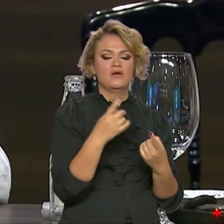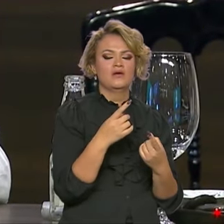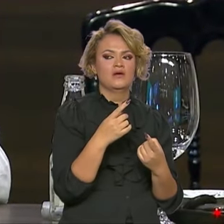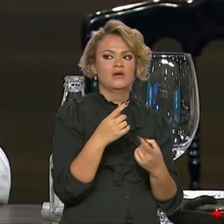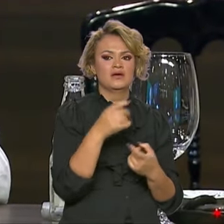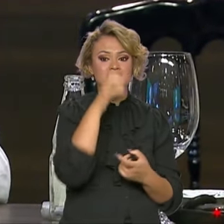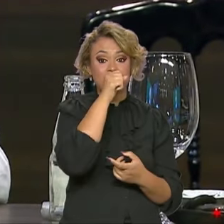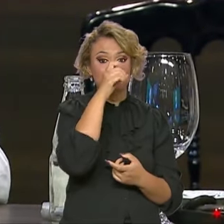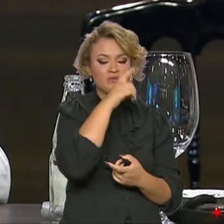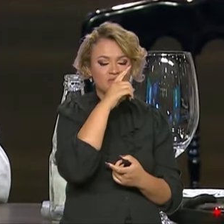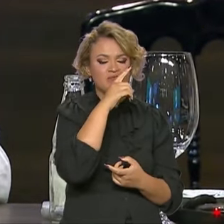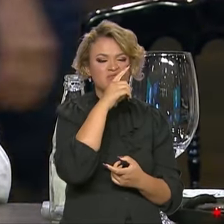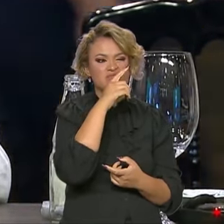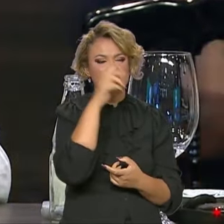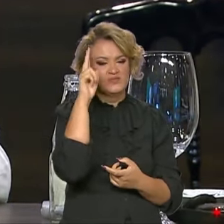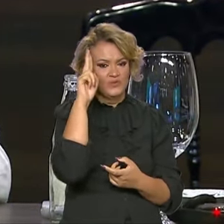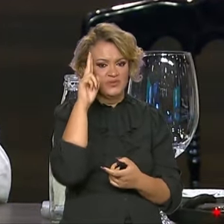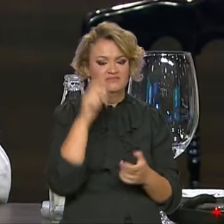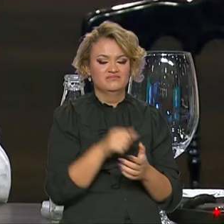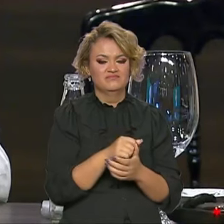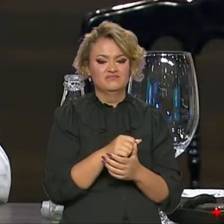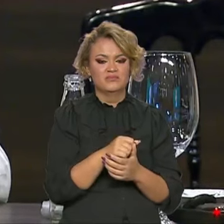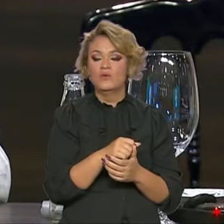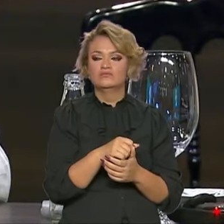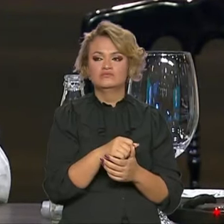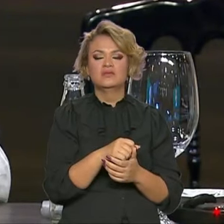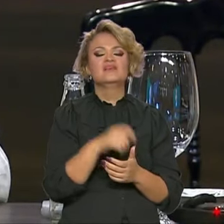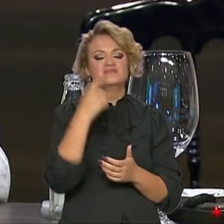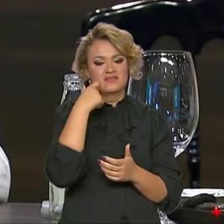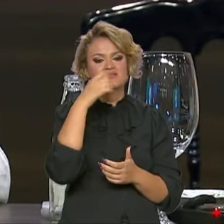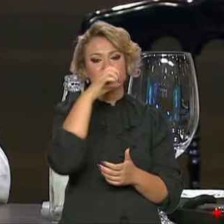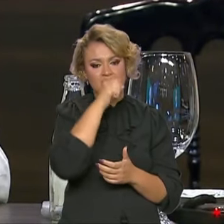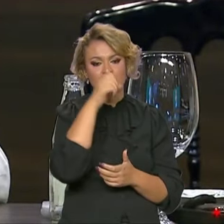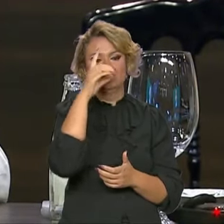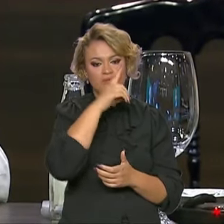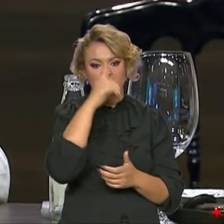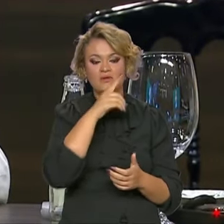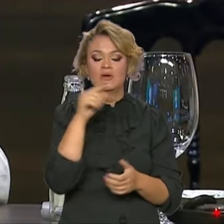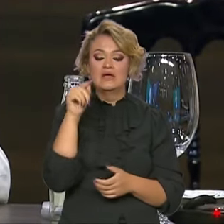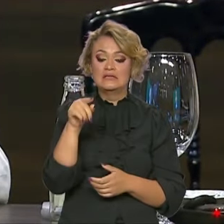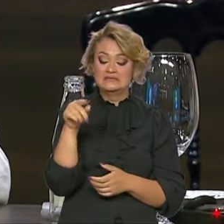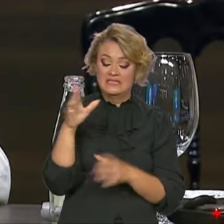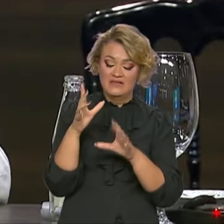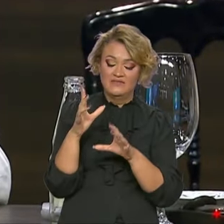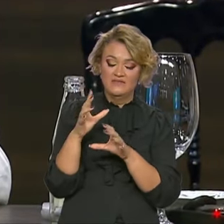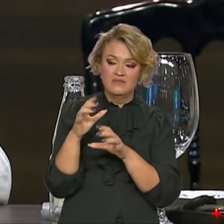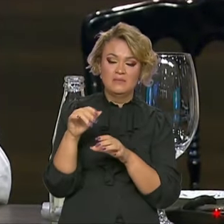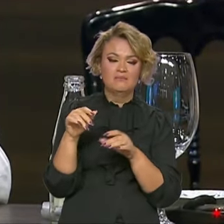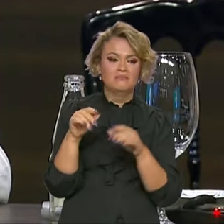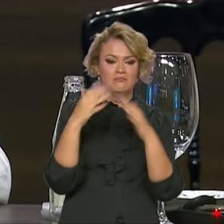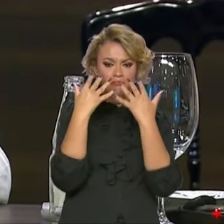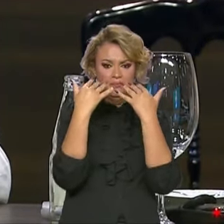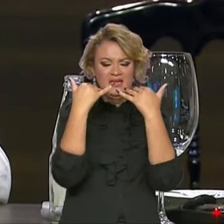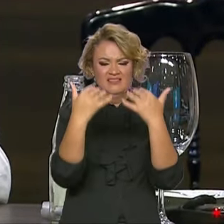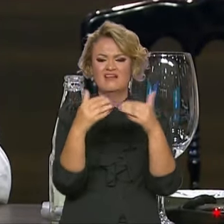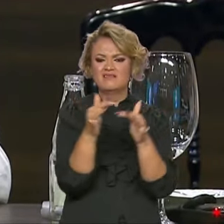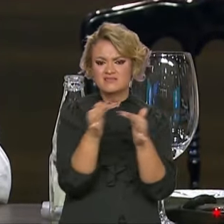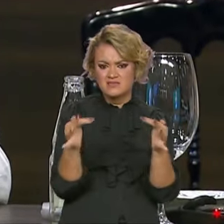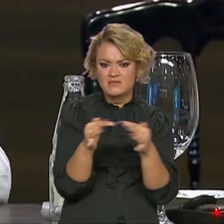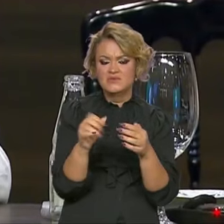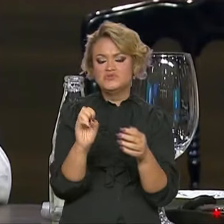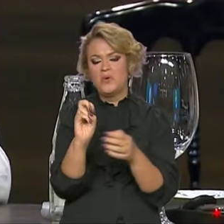a 6 de agosto. Foram 8 grandes plenárias chamadas de plenárias síntese e plenárias